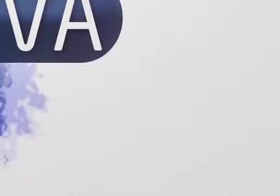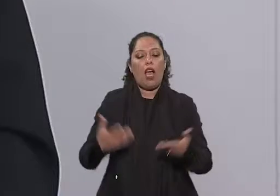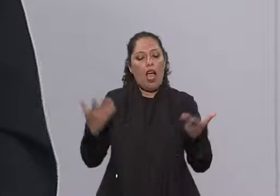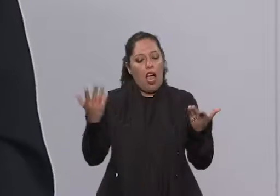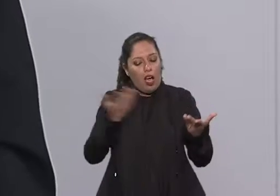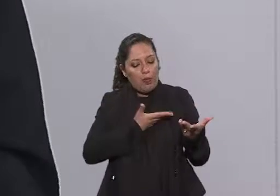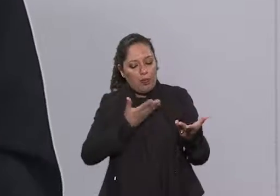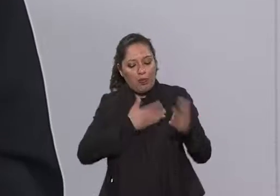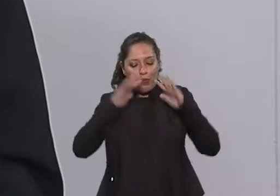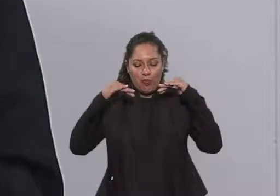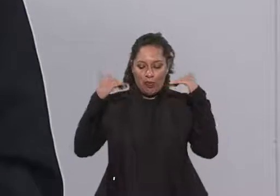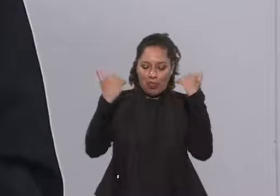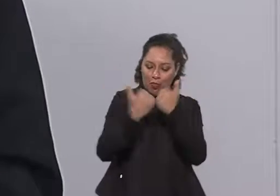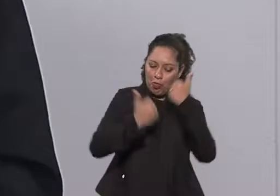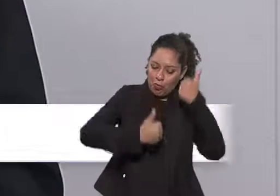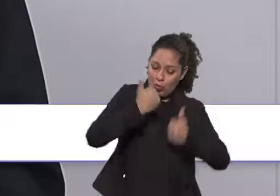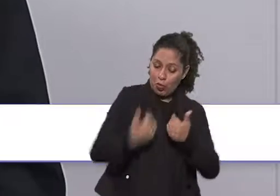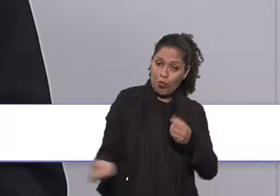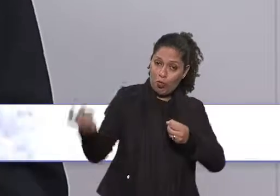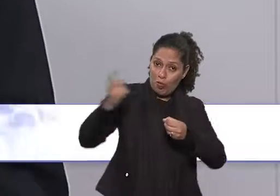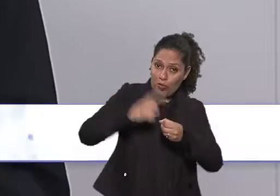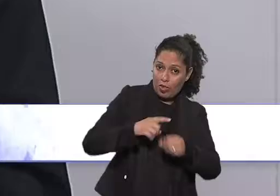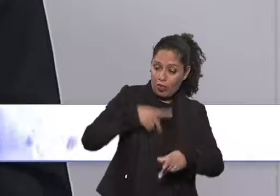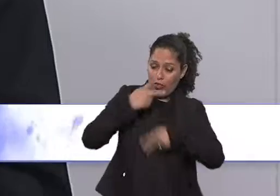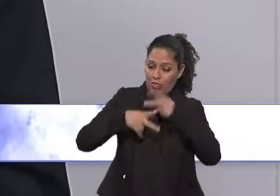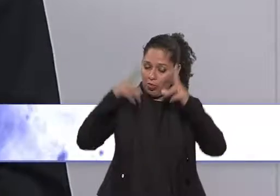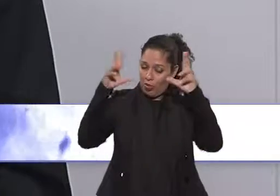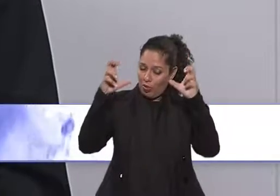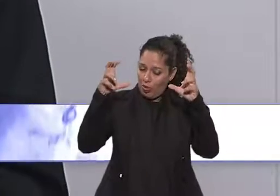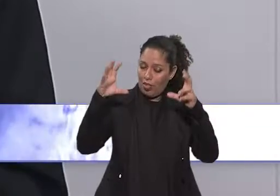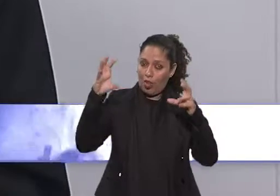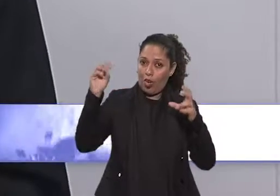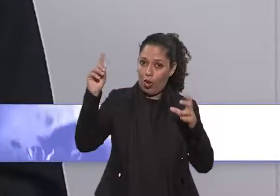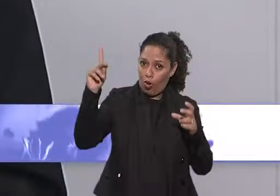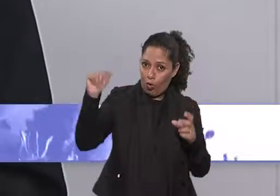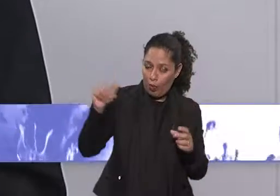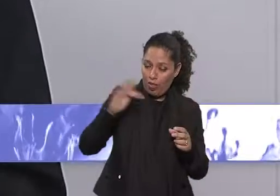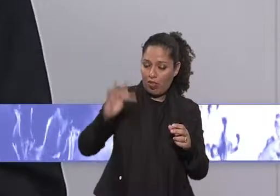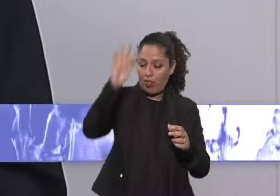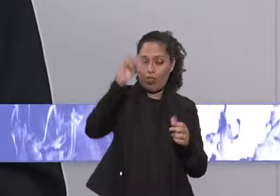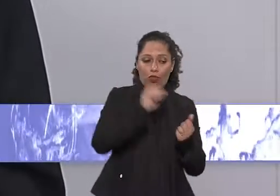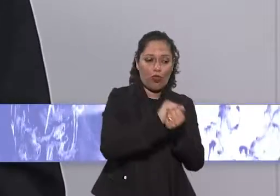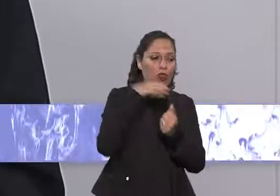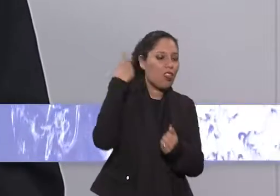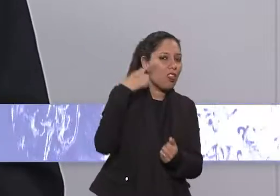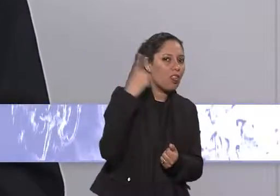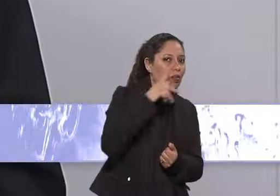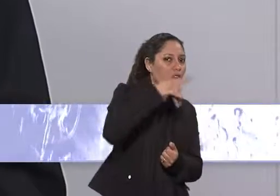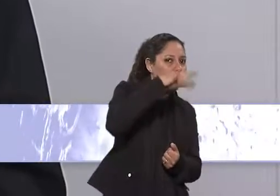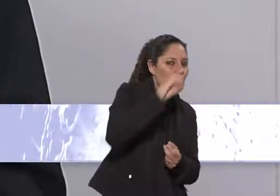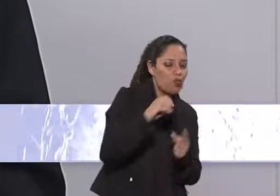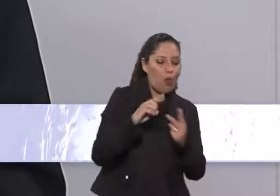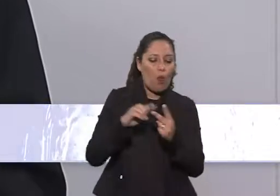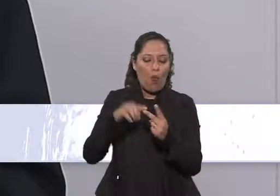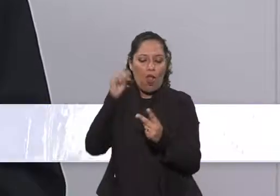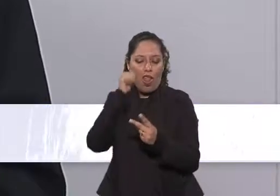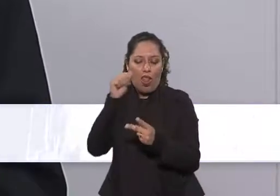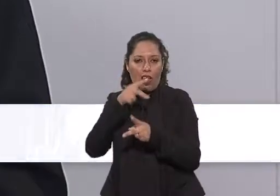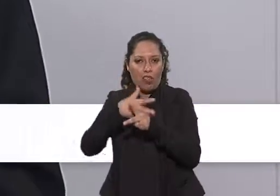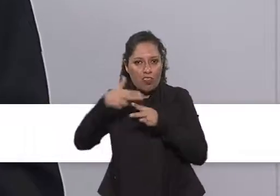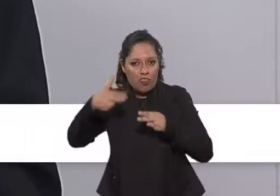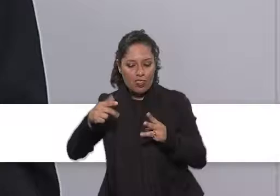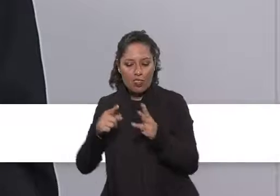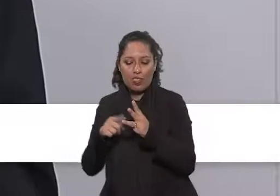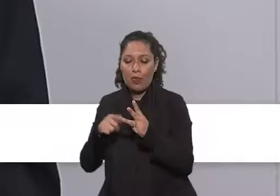muito bem amigos do arena esportiva estamos de volta com o assunto a taça das favelas com deputados ficam bilhões com a thamires lateral